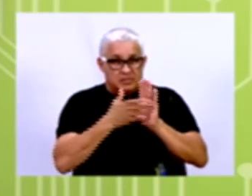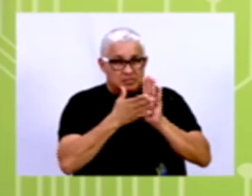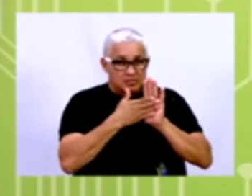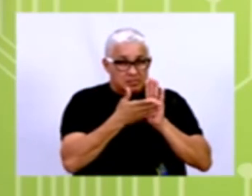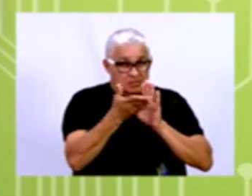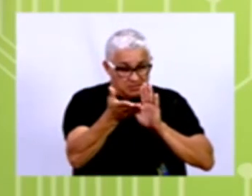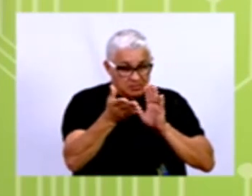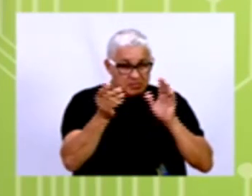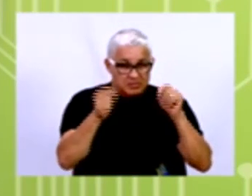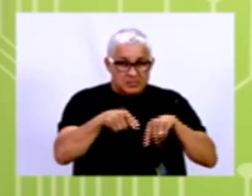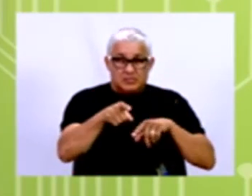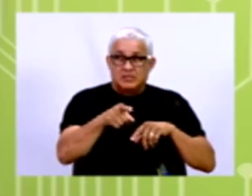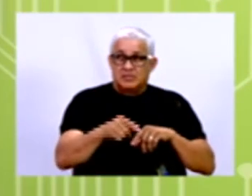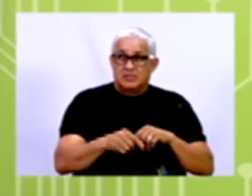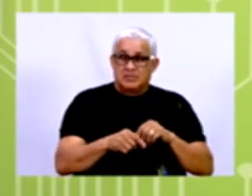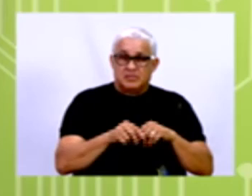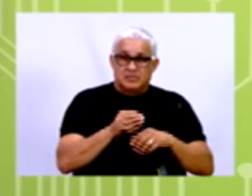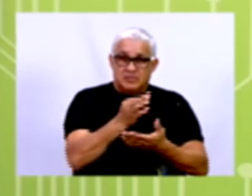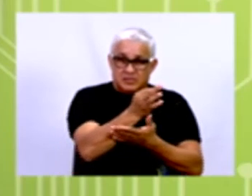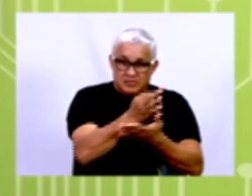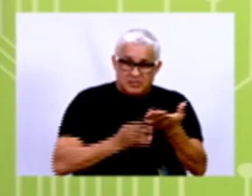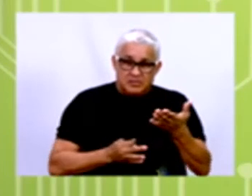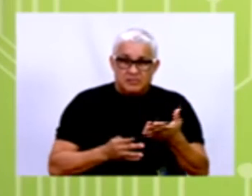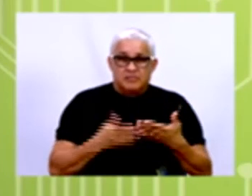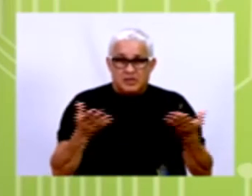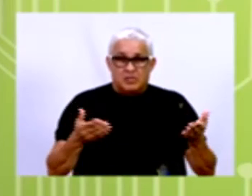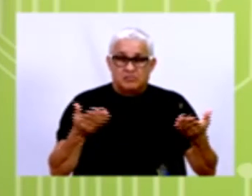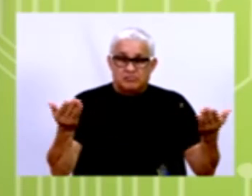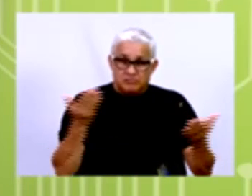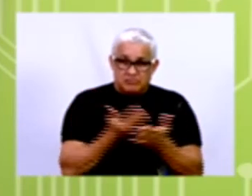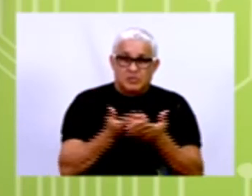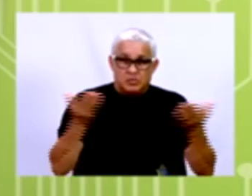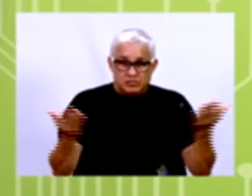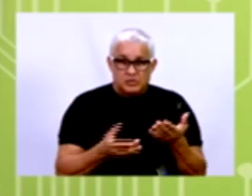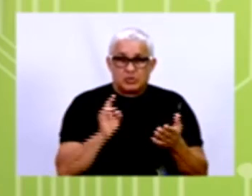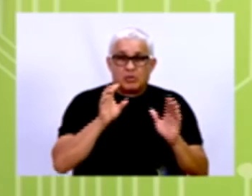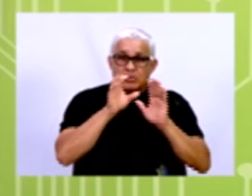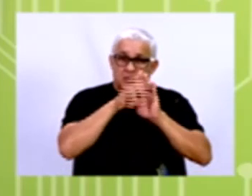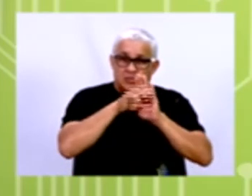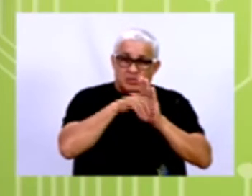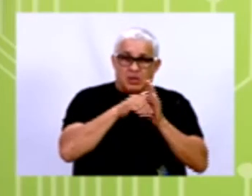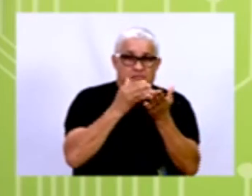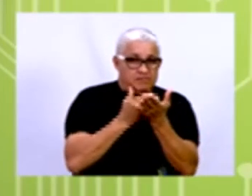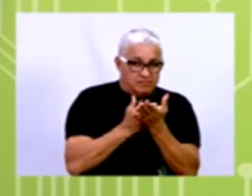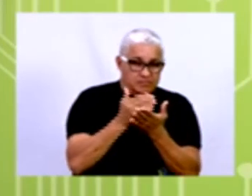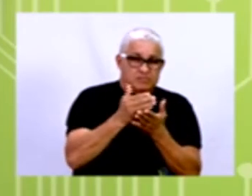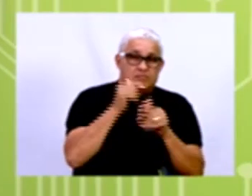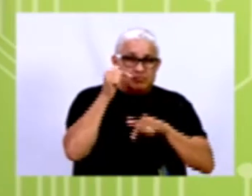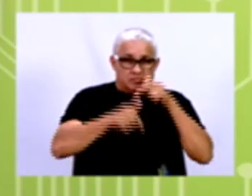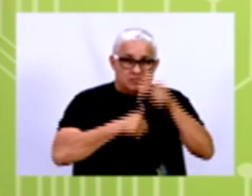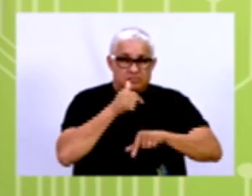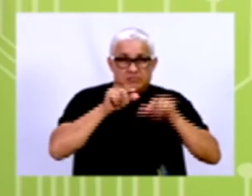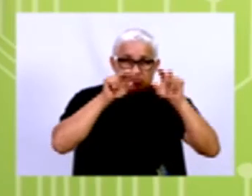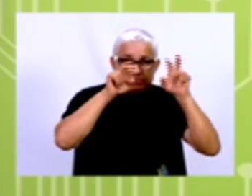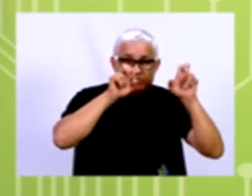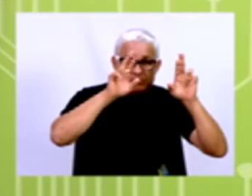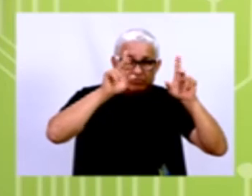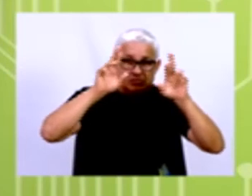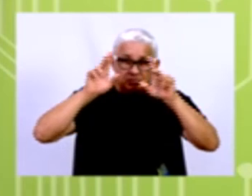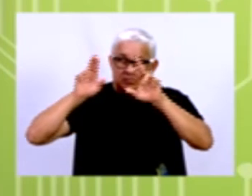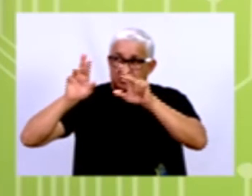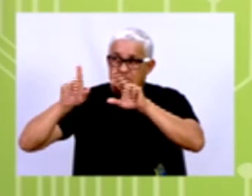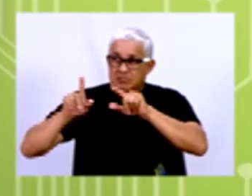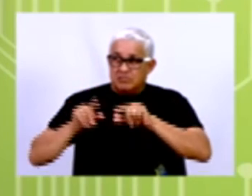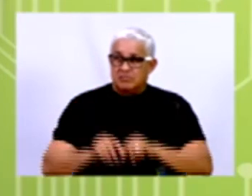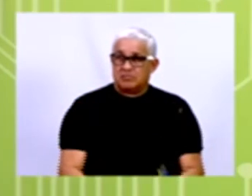você vai recorrer a esse texto. Então, essa aula de hoje ela é conceitual, ela é introdutória. Nós trabalhamos vários temas que serão